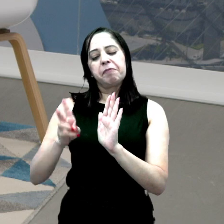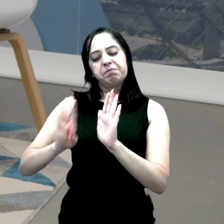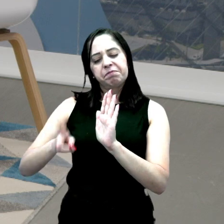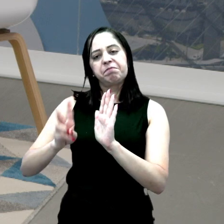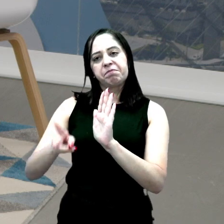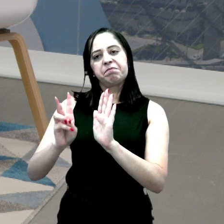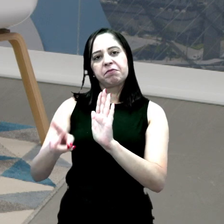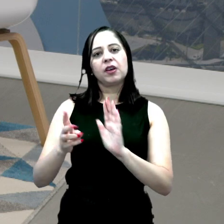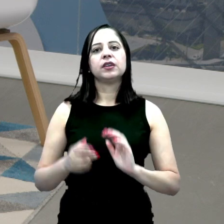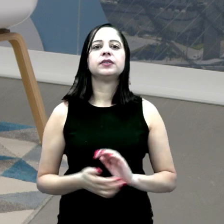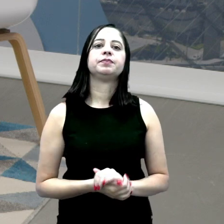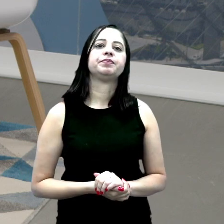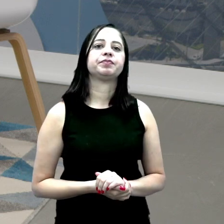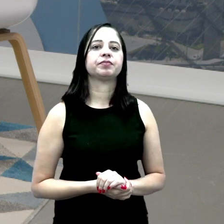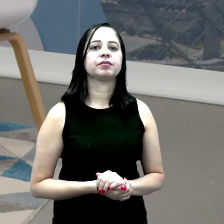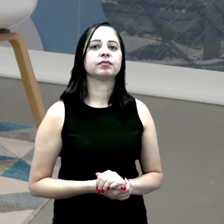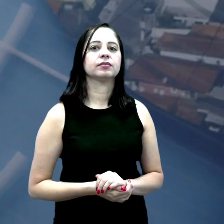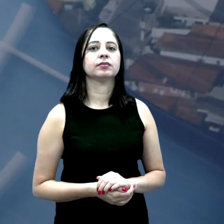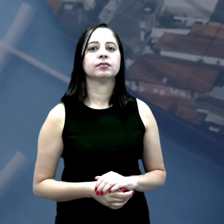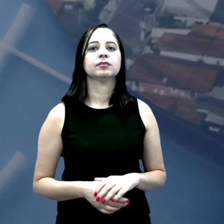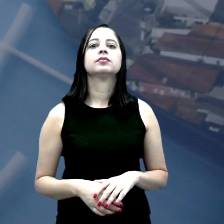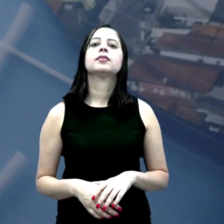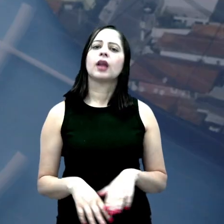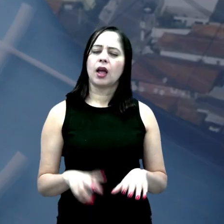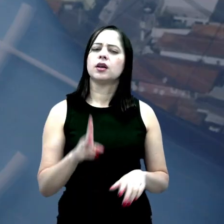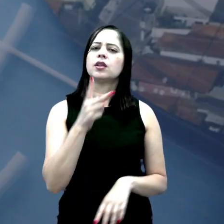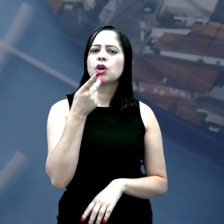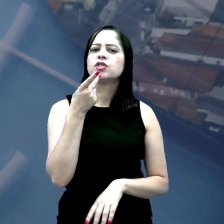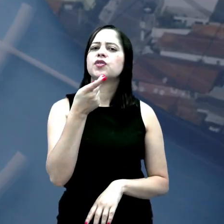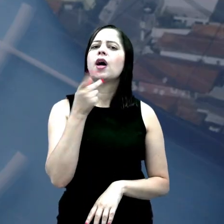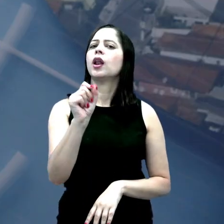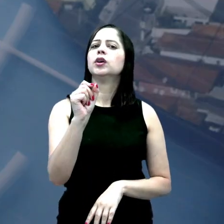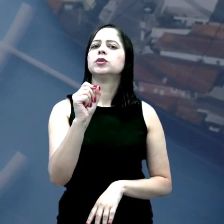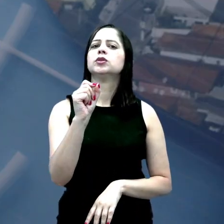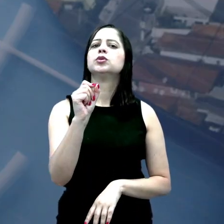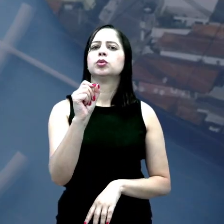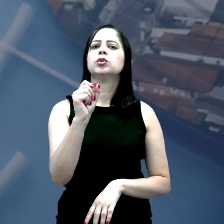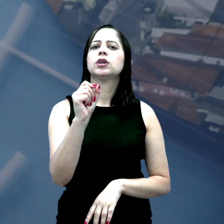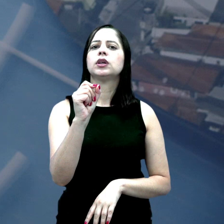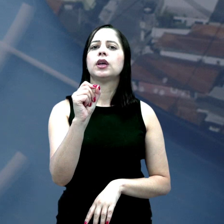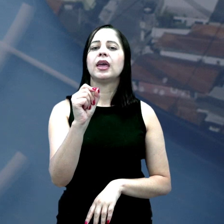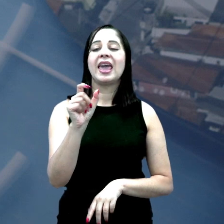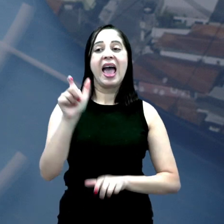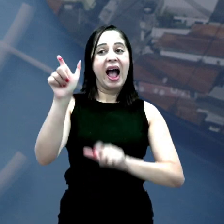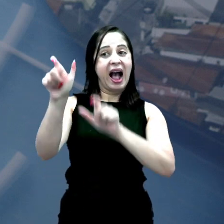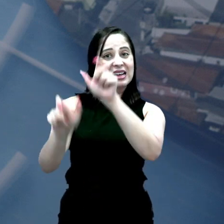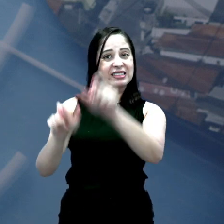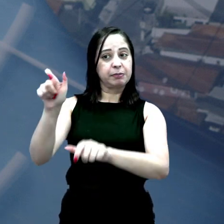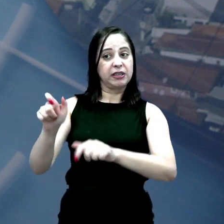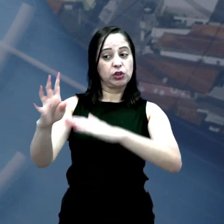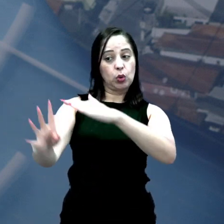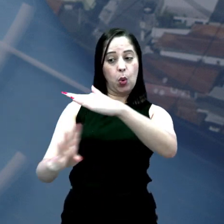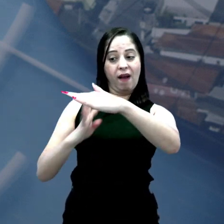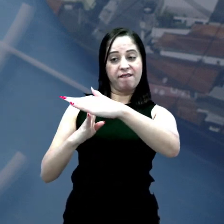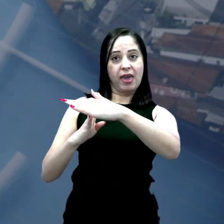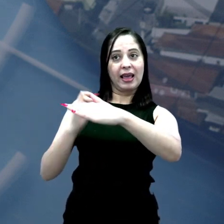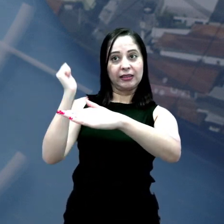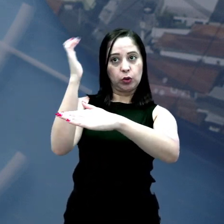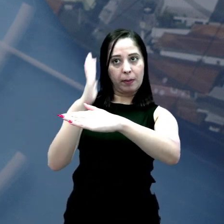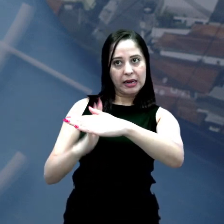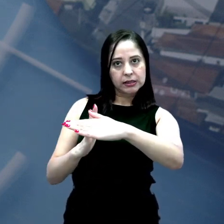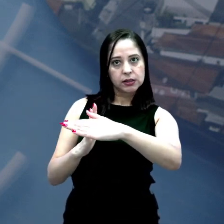mantida. E a gente falou, né, dessa dignidade, né, que os refugiados, eles chegam no país, eles têm